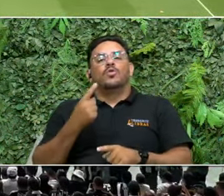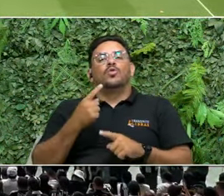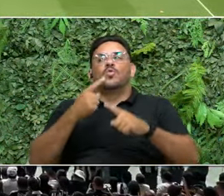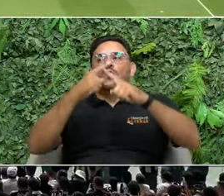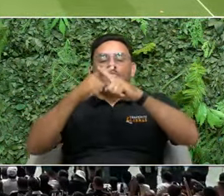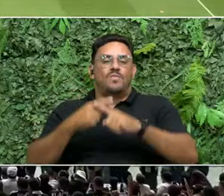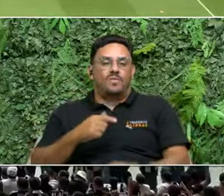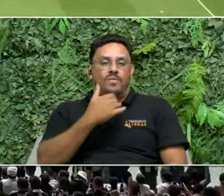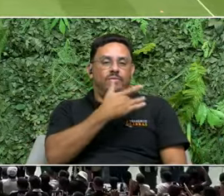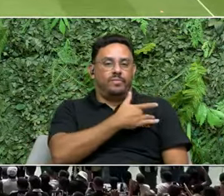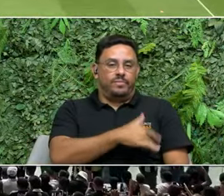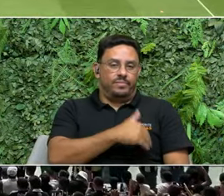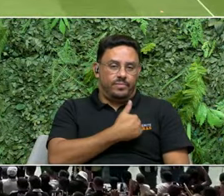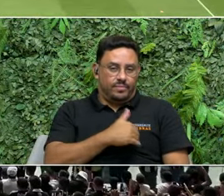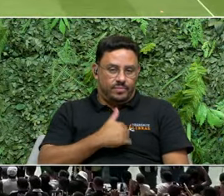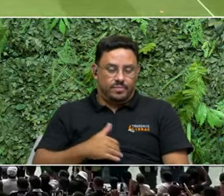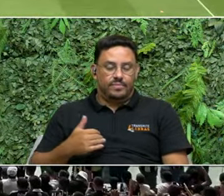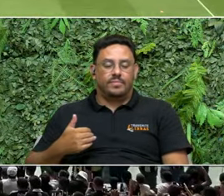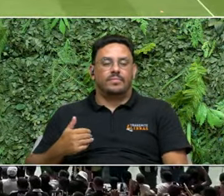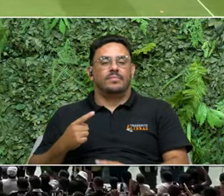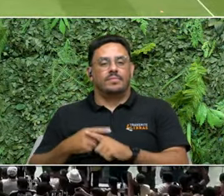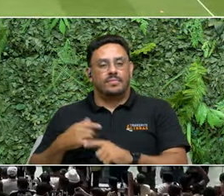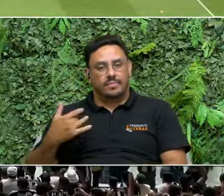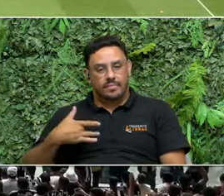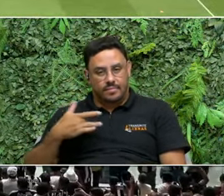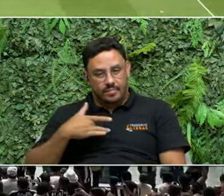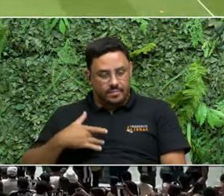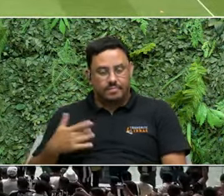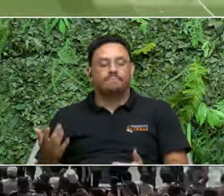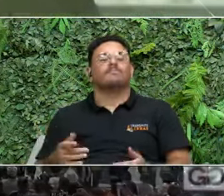clássico e uma decisão de